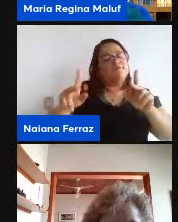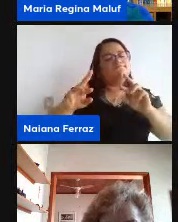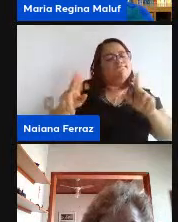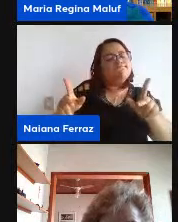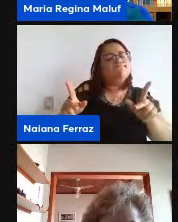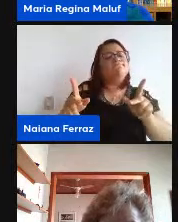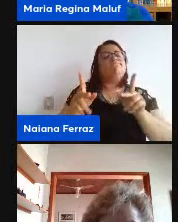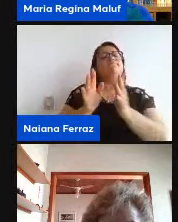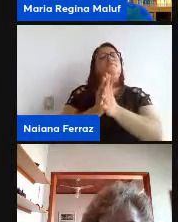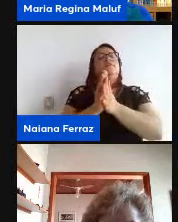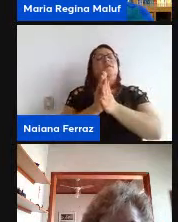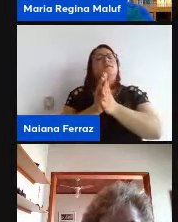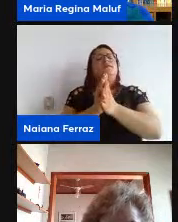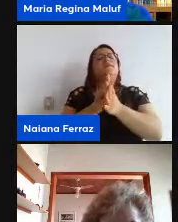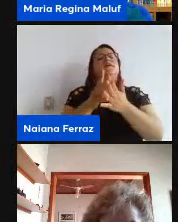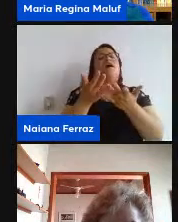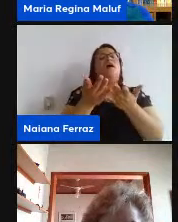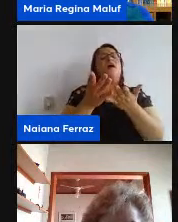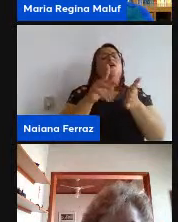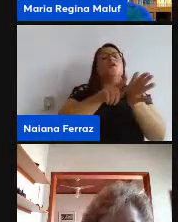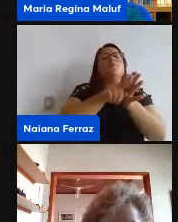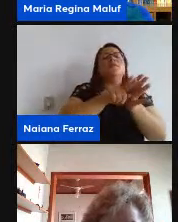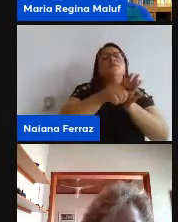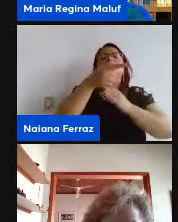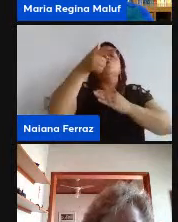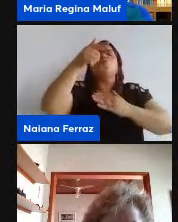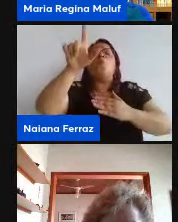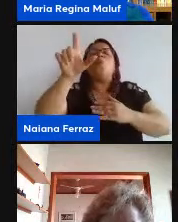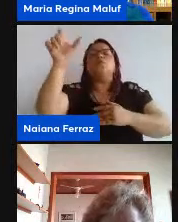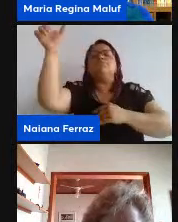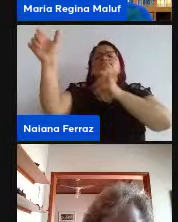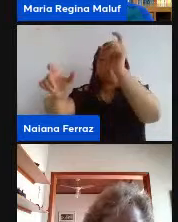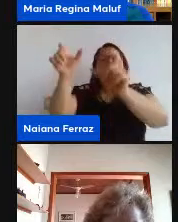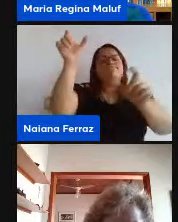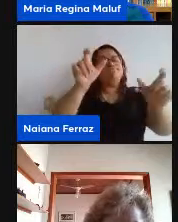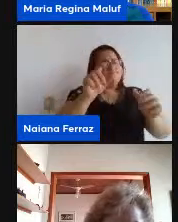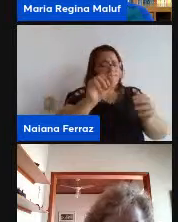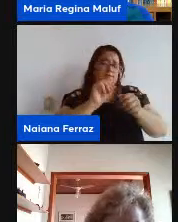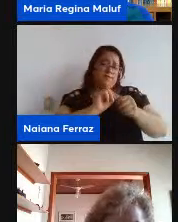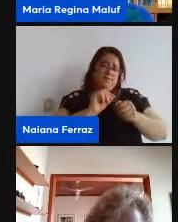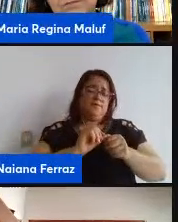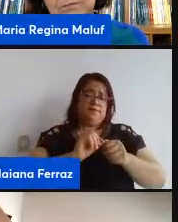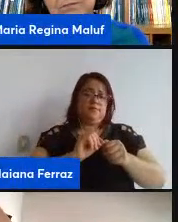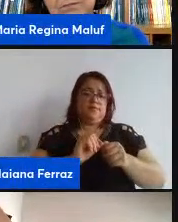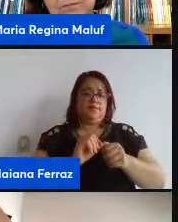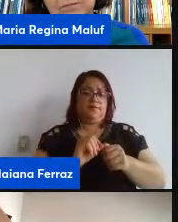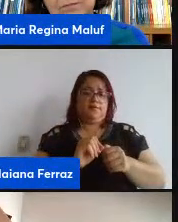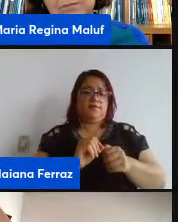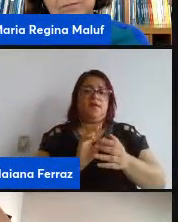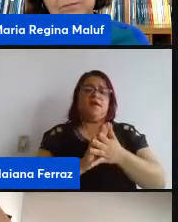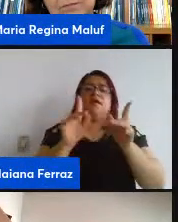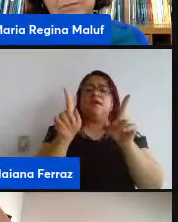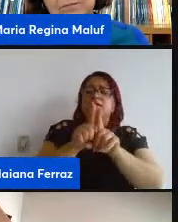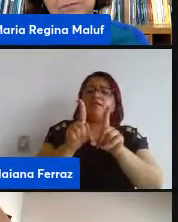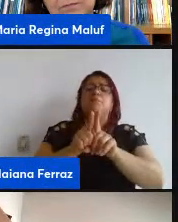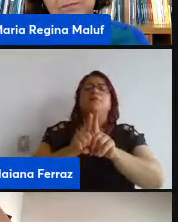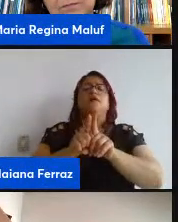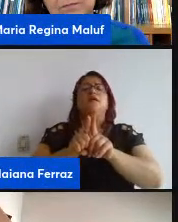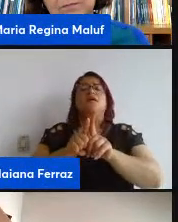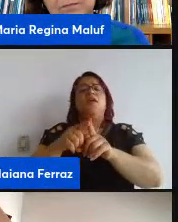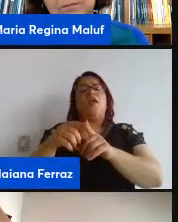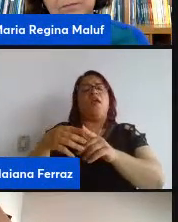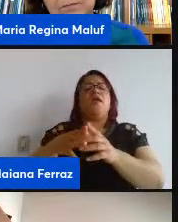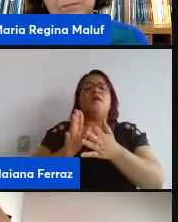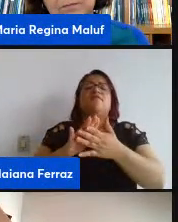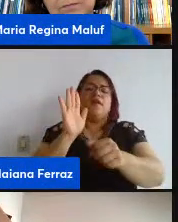feito por outros pesquisadores e pesquisadoras, e que, obviamente, acabam por abastecer, né,